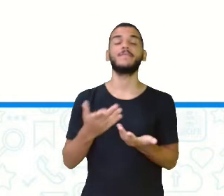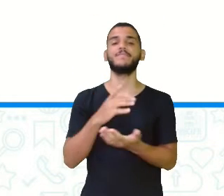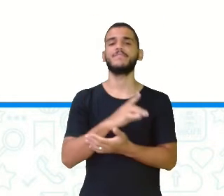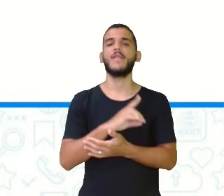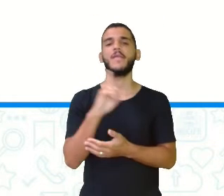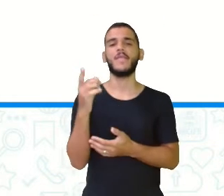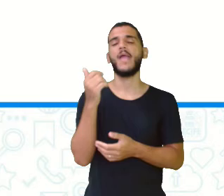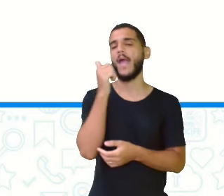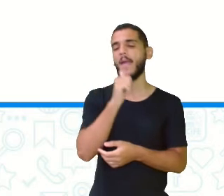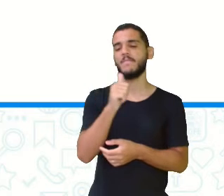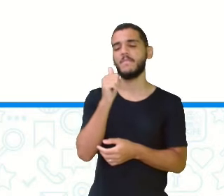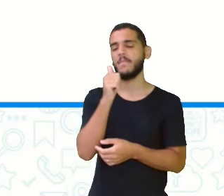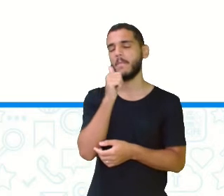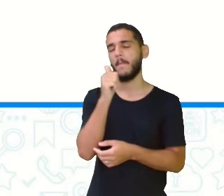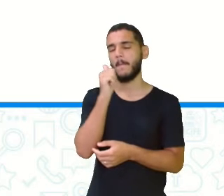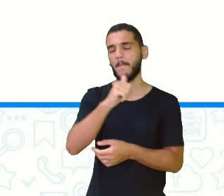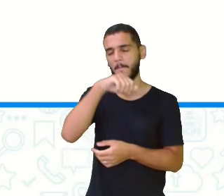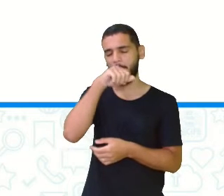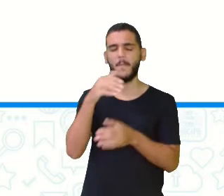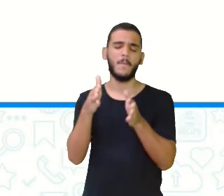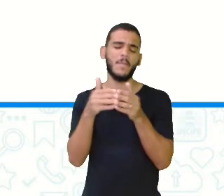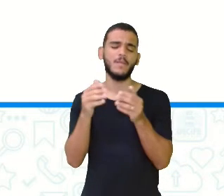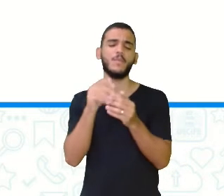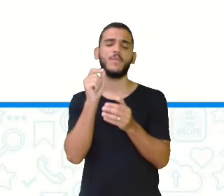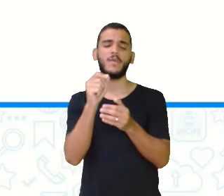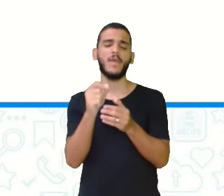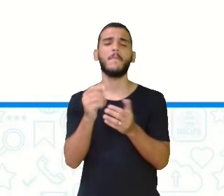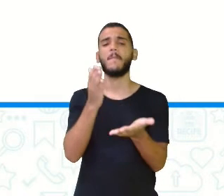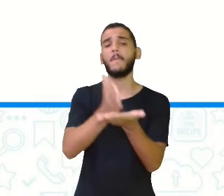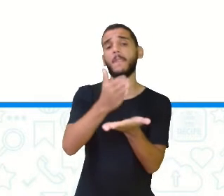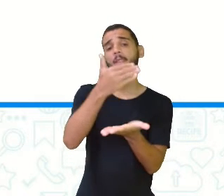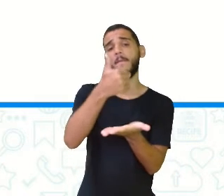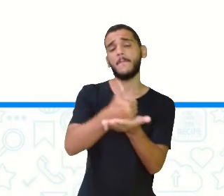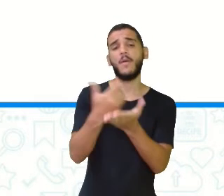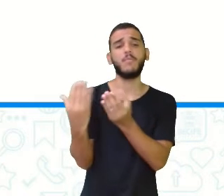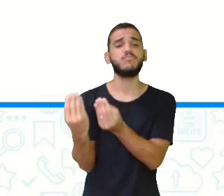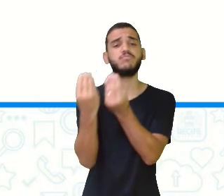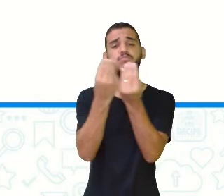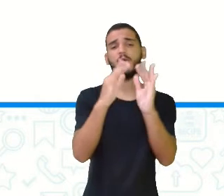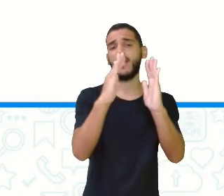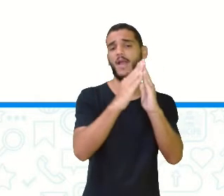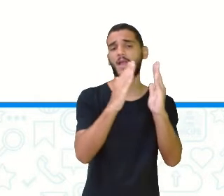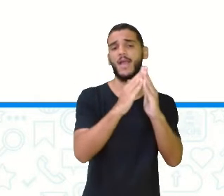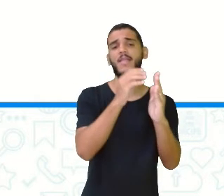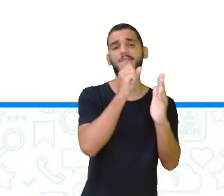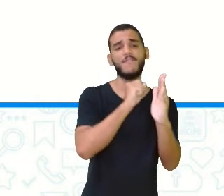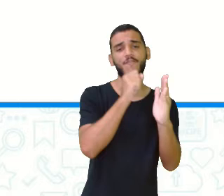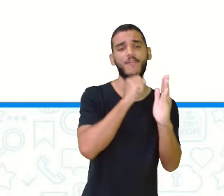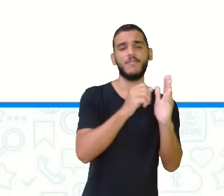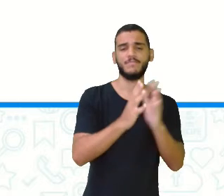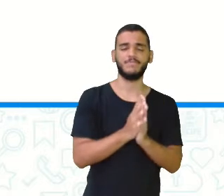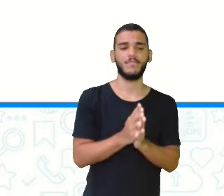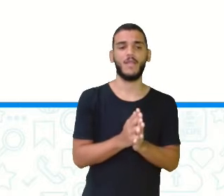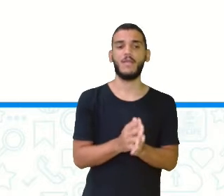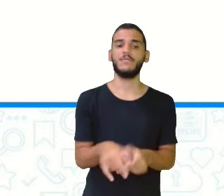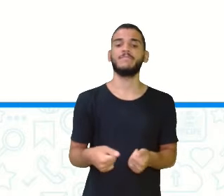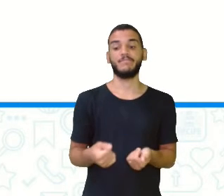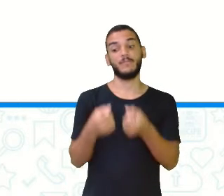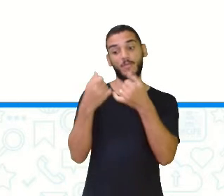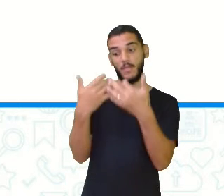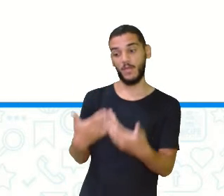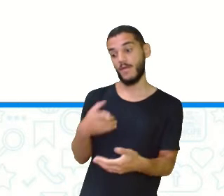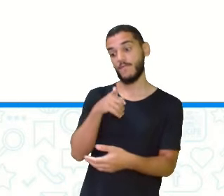que levasse um bolo para sua vovó doente e ficasse um pouco com ela. Mas não vá pela floresta,